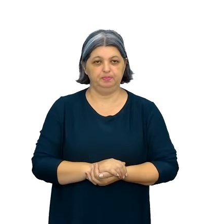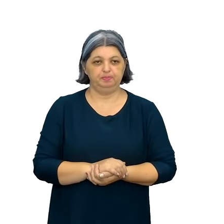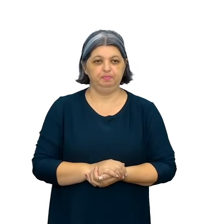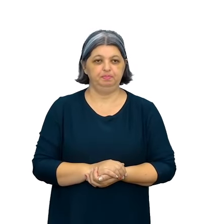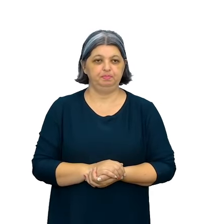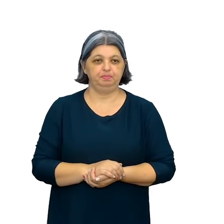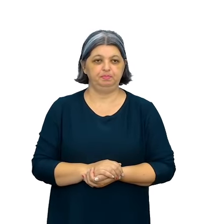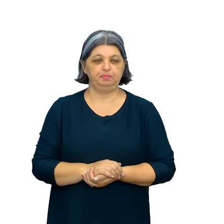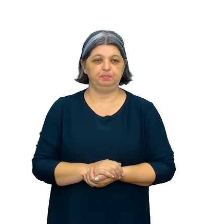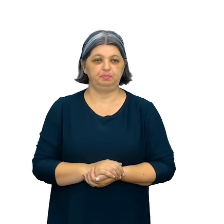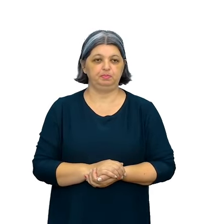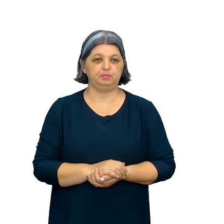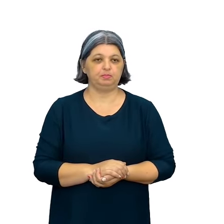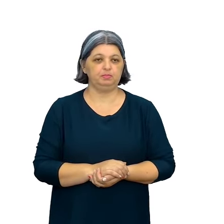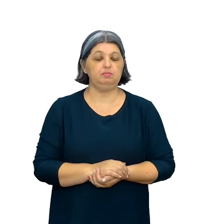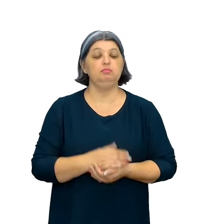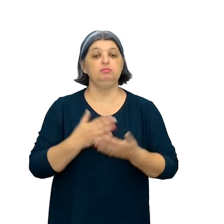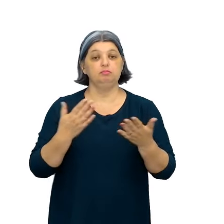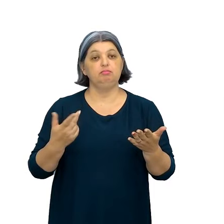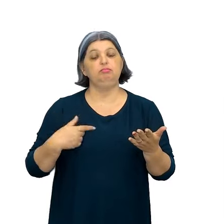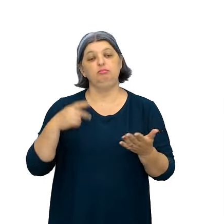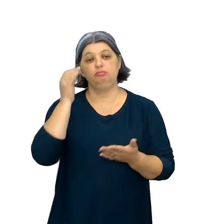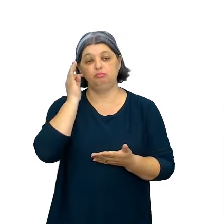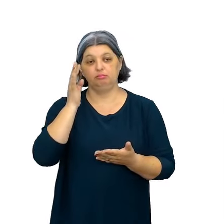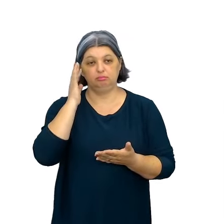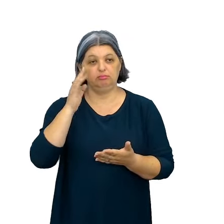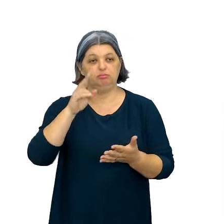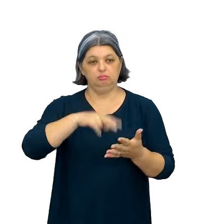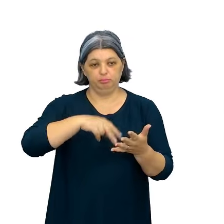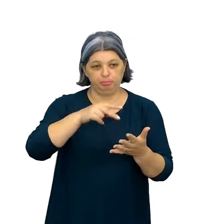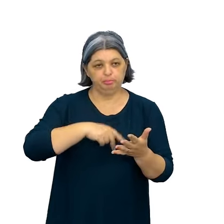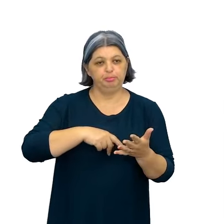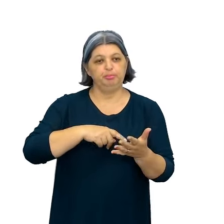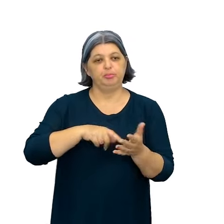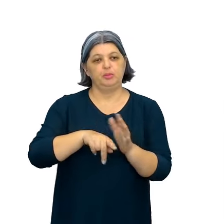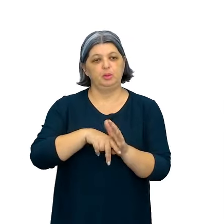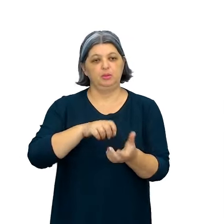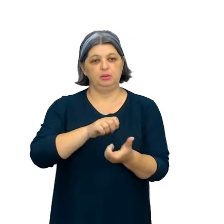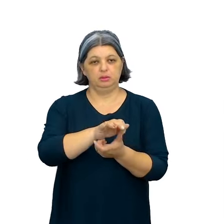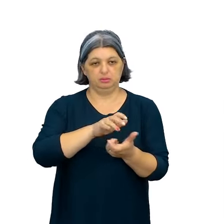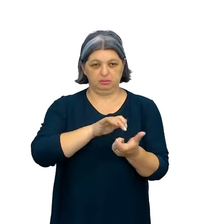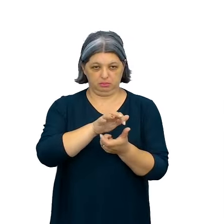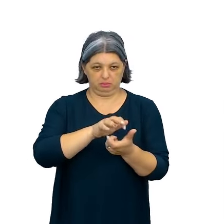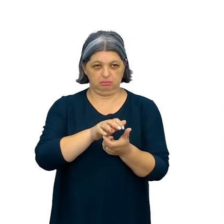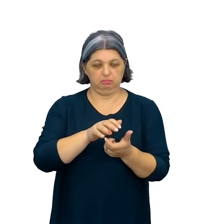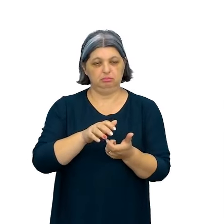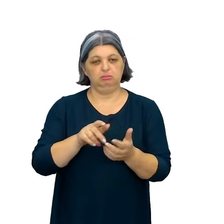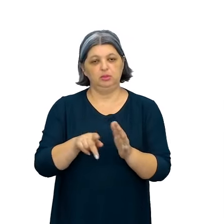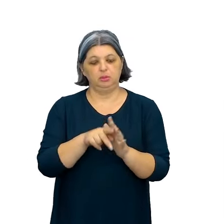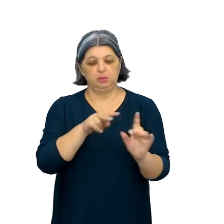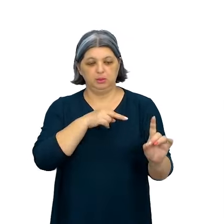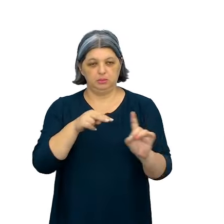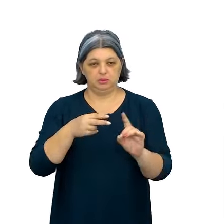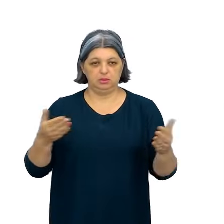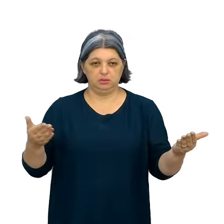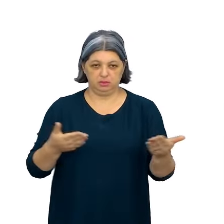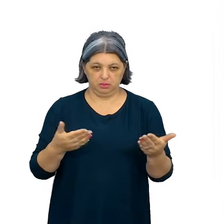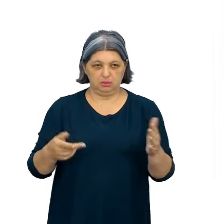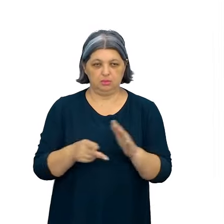Maravilha? E falando então de teorias de leitura e letramento, numa perspectiva atual, pensando ainda nesse gênero